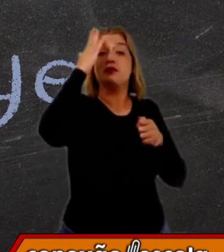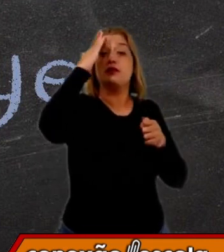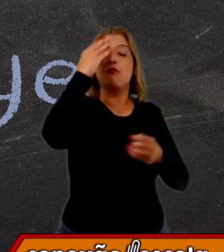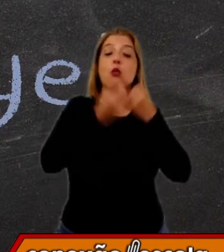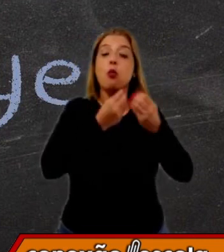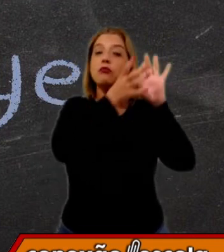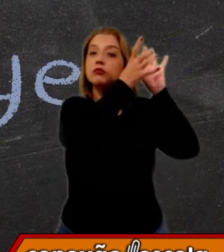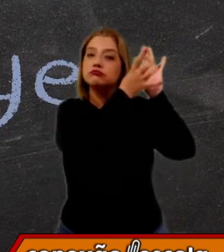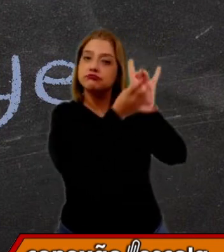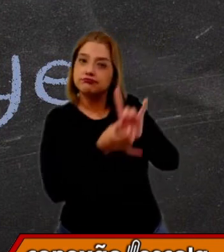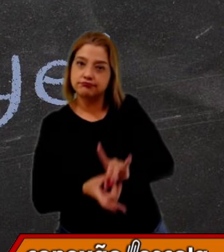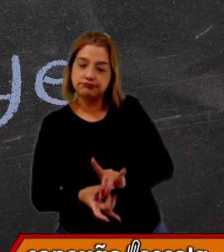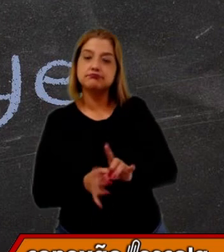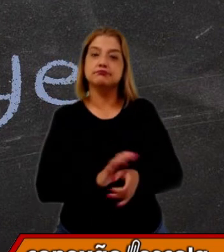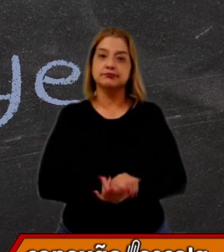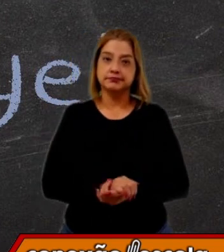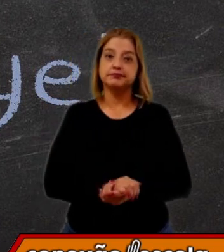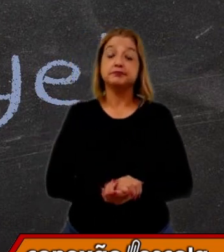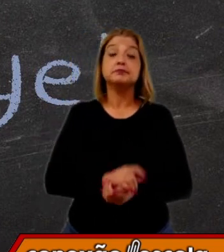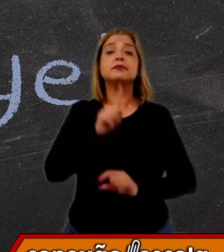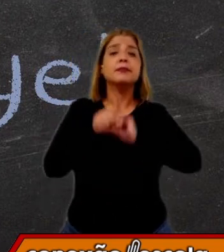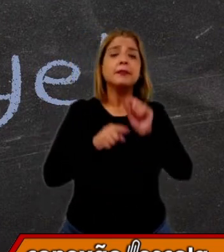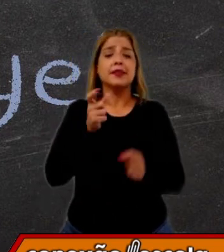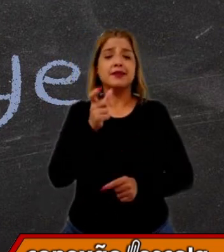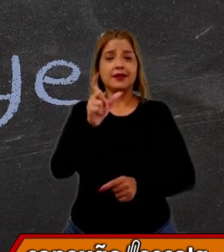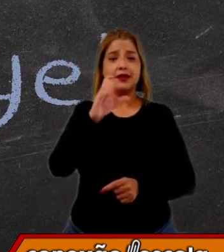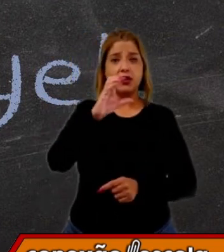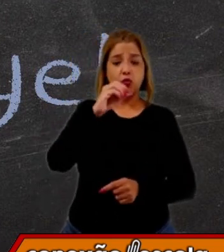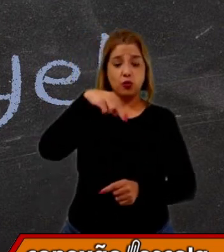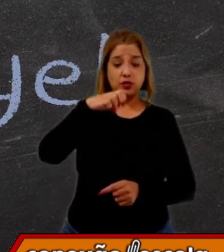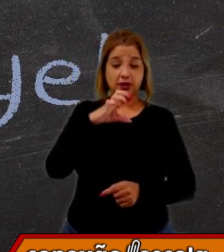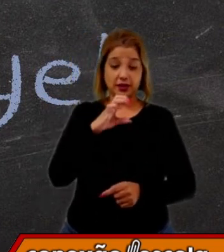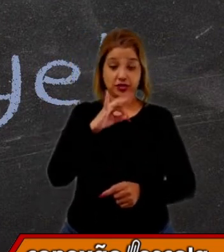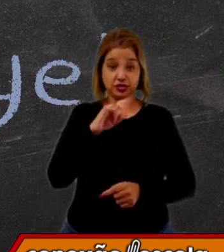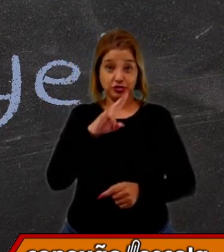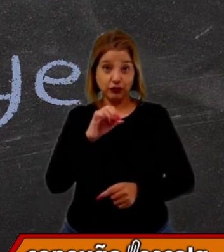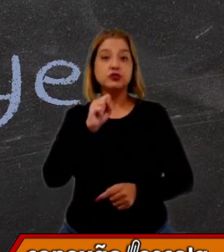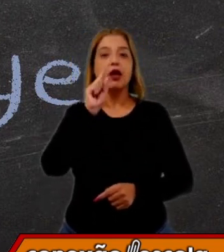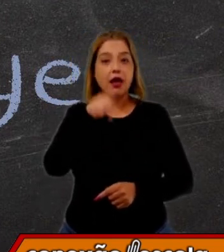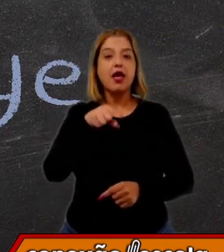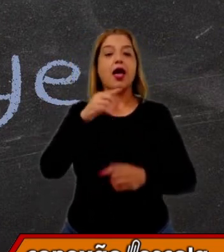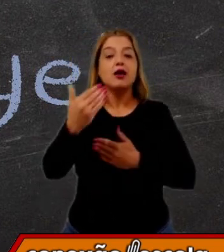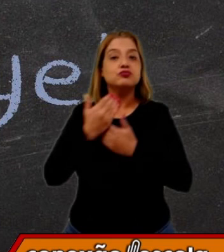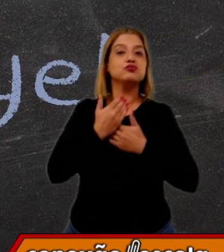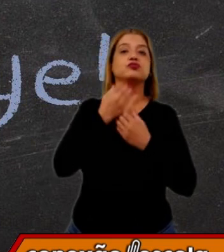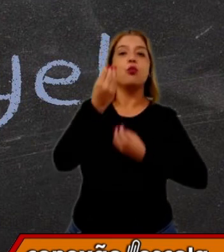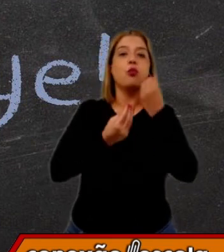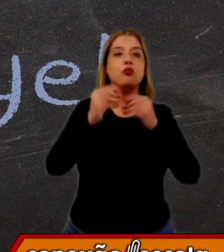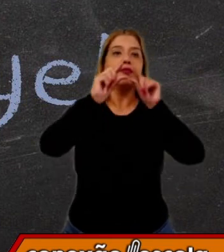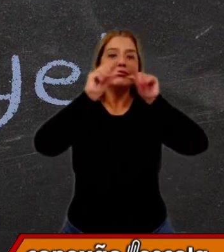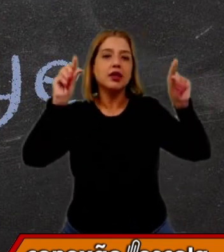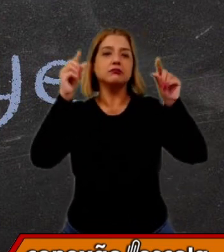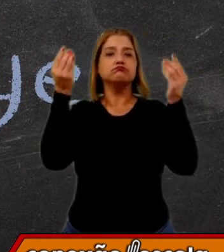nos seus textos escritos e esses conectivos servem para isso para deixar o seu texto mais refinado